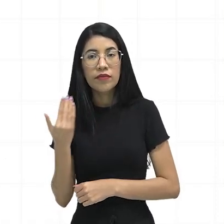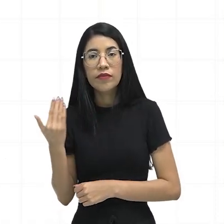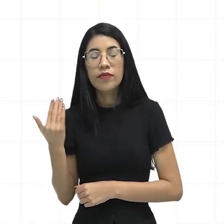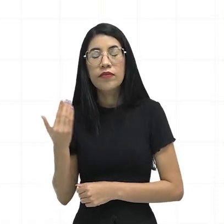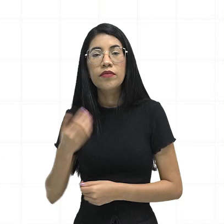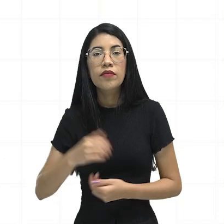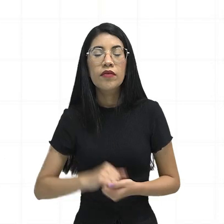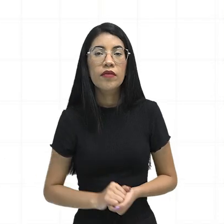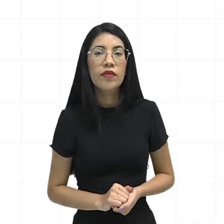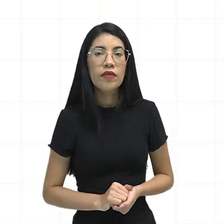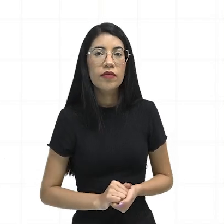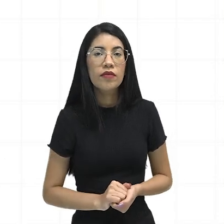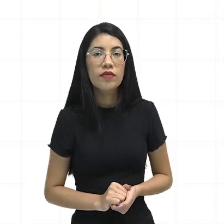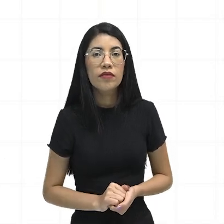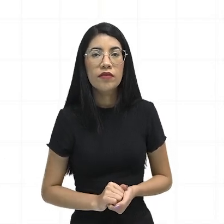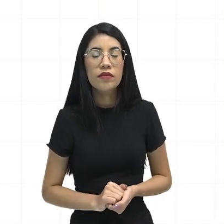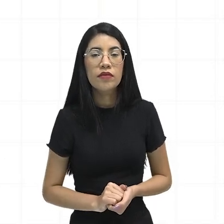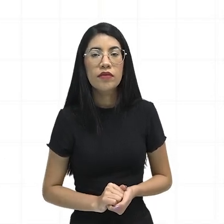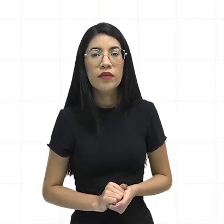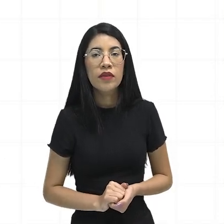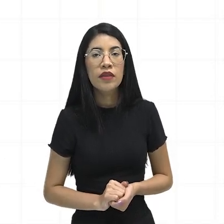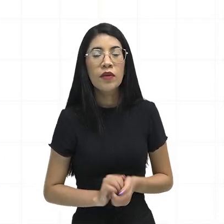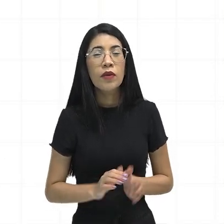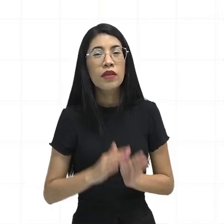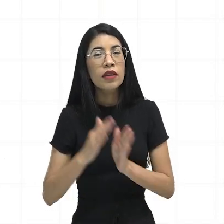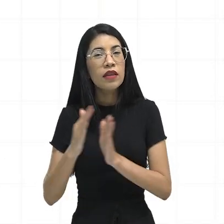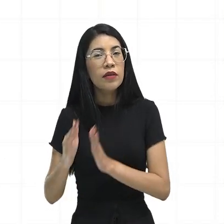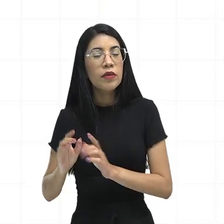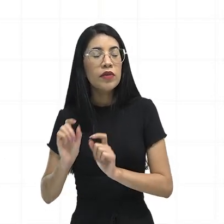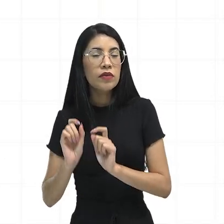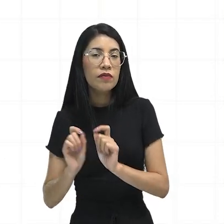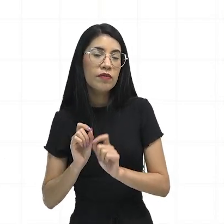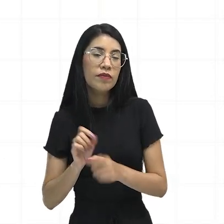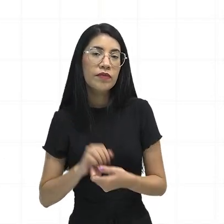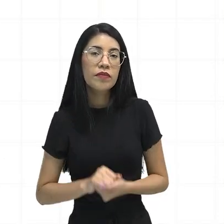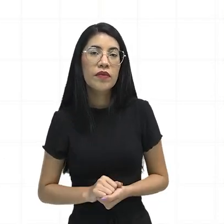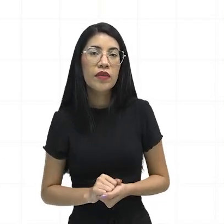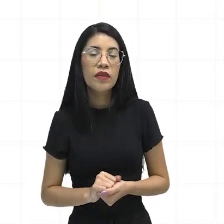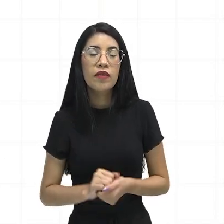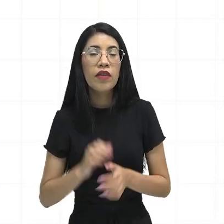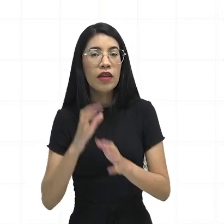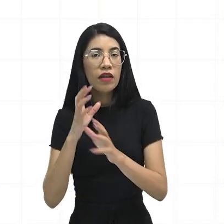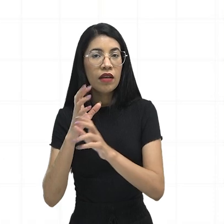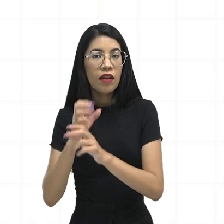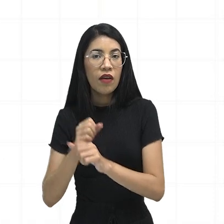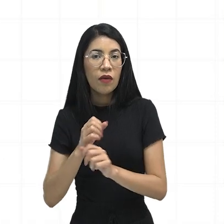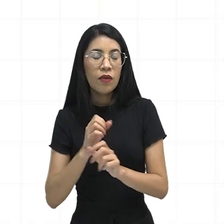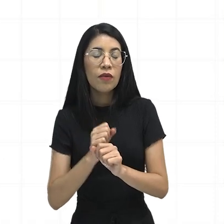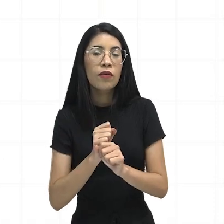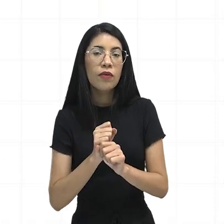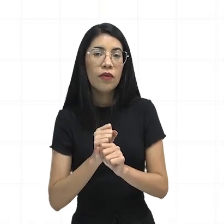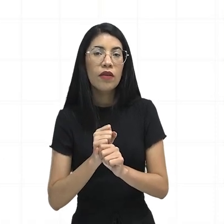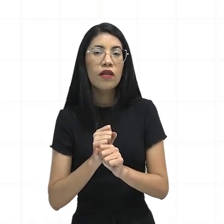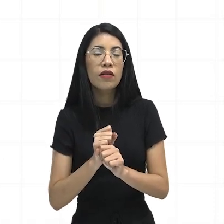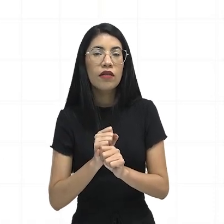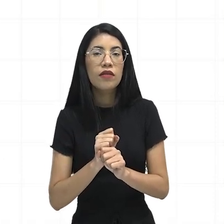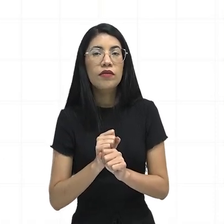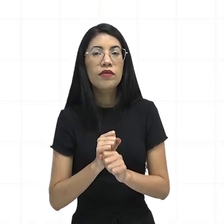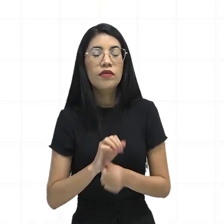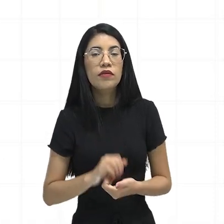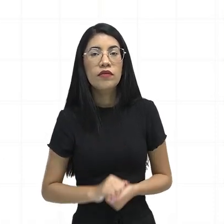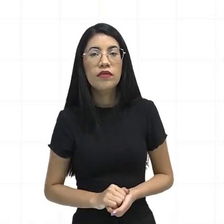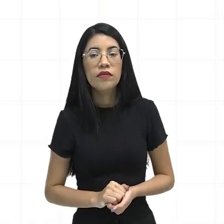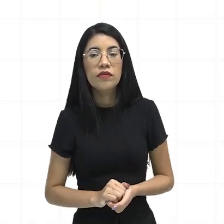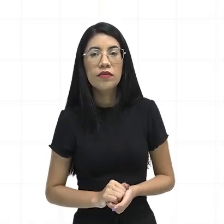cima. Sendo assim, o próximo passo é realizar a soma entre esses dois resultados que